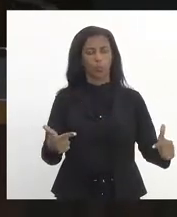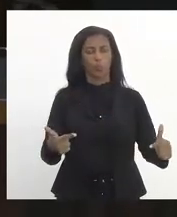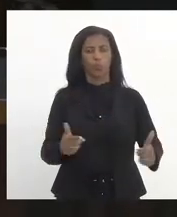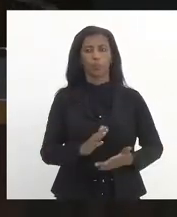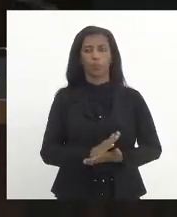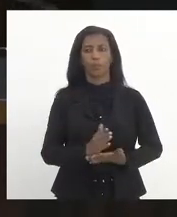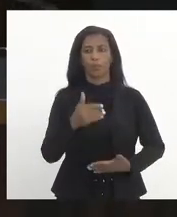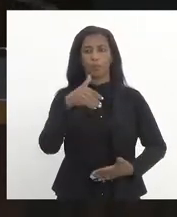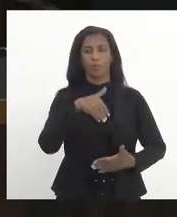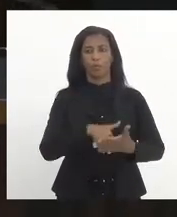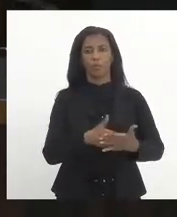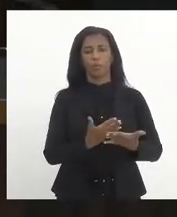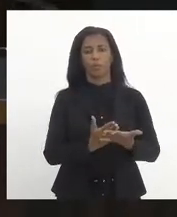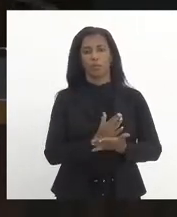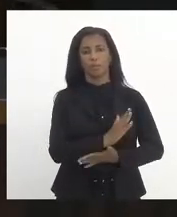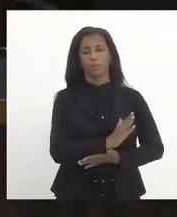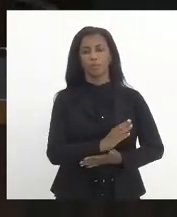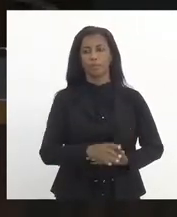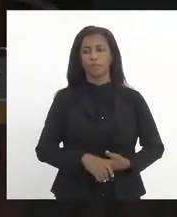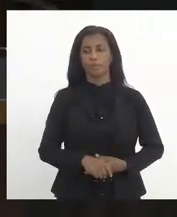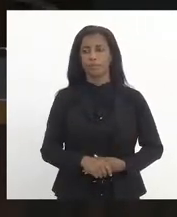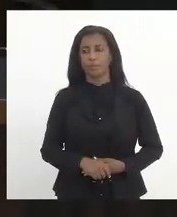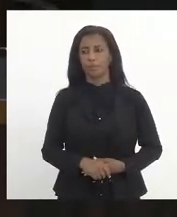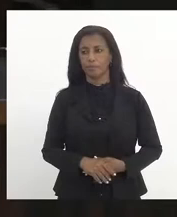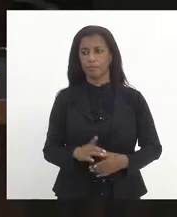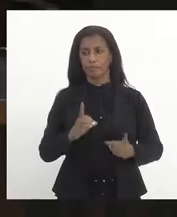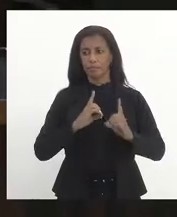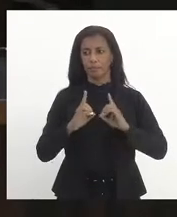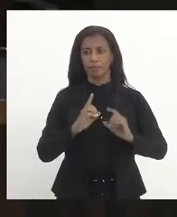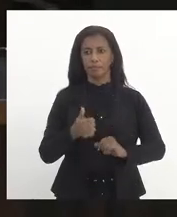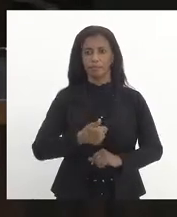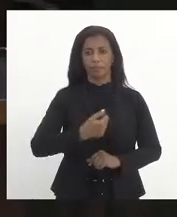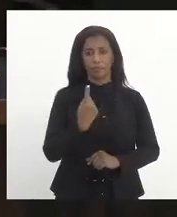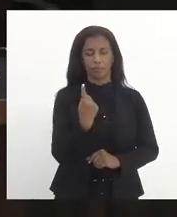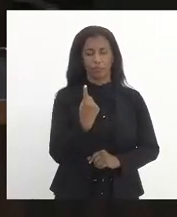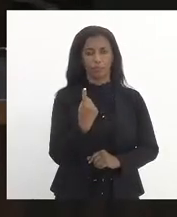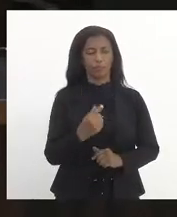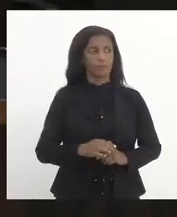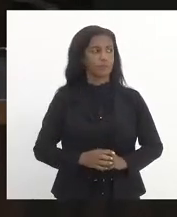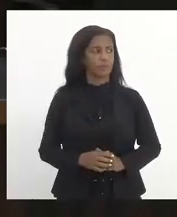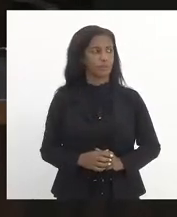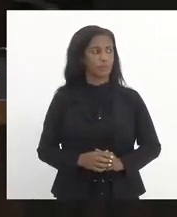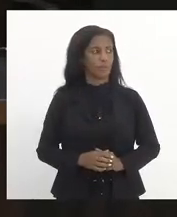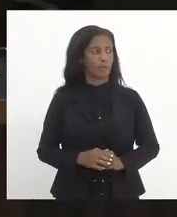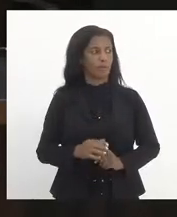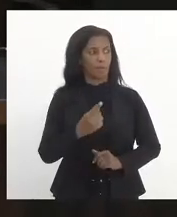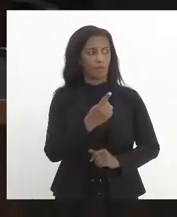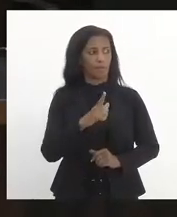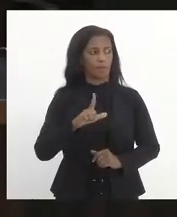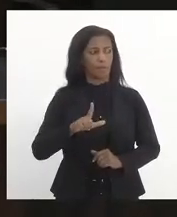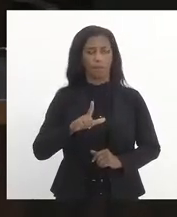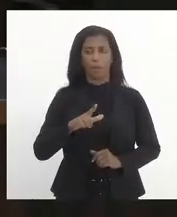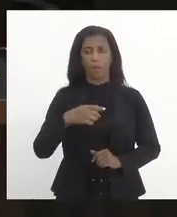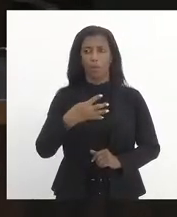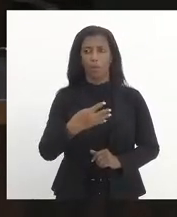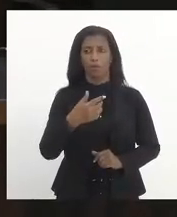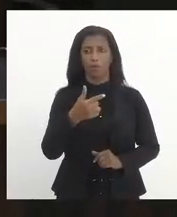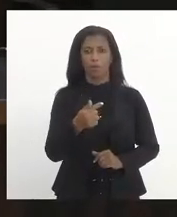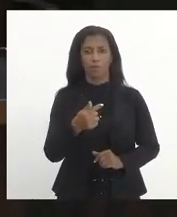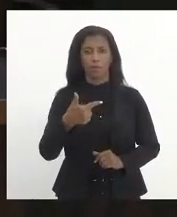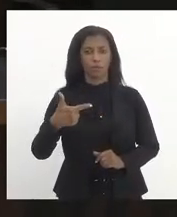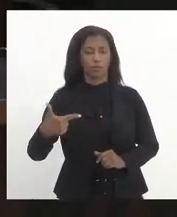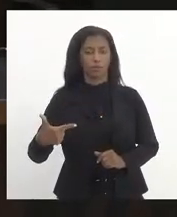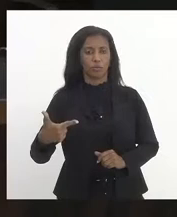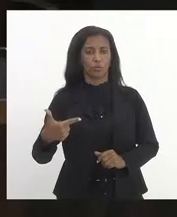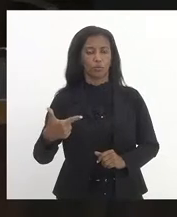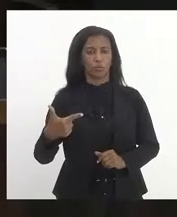permaneçam como estão aprovados. Vai autógrafo. Em discussão única, projeto de resolução 472/2020, de